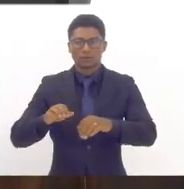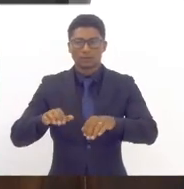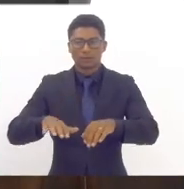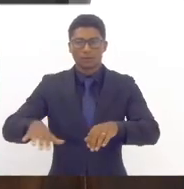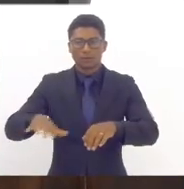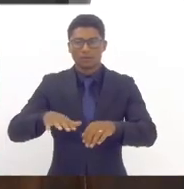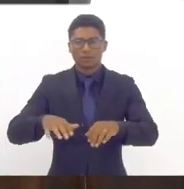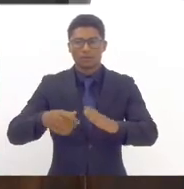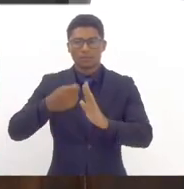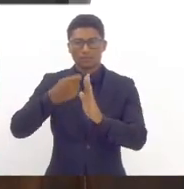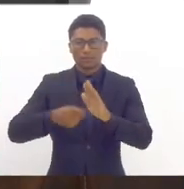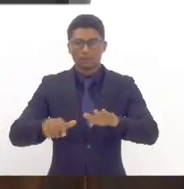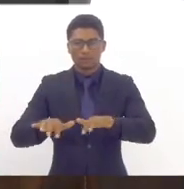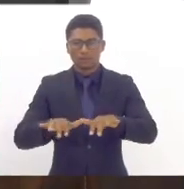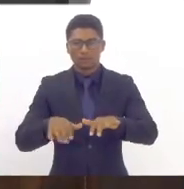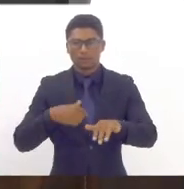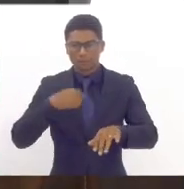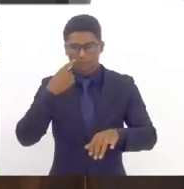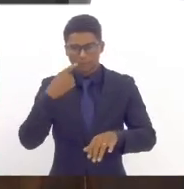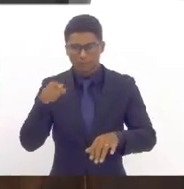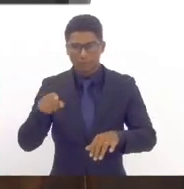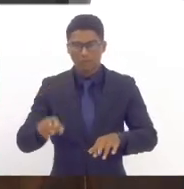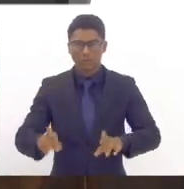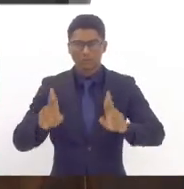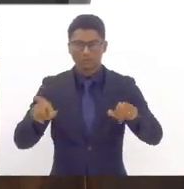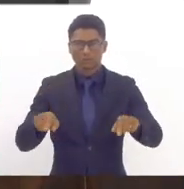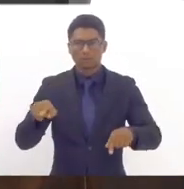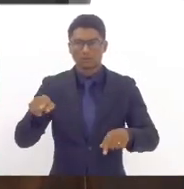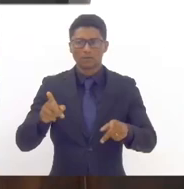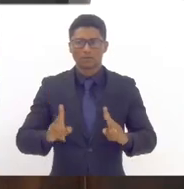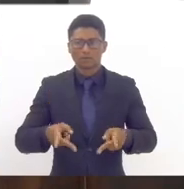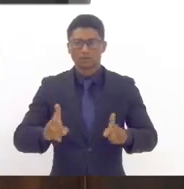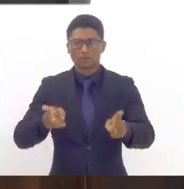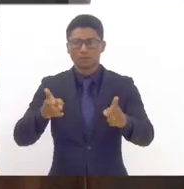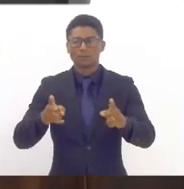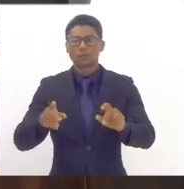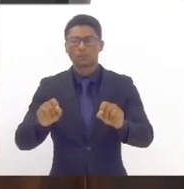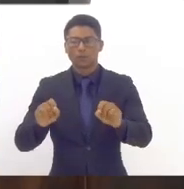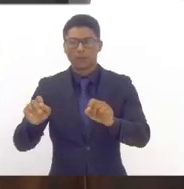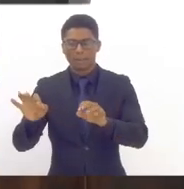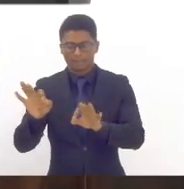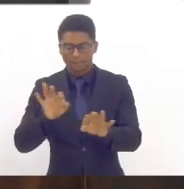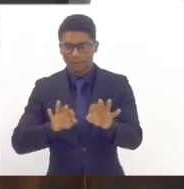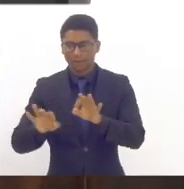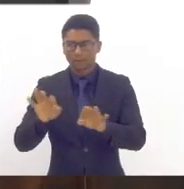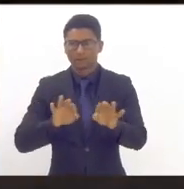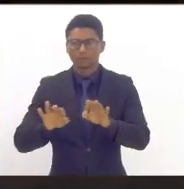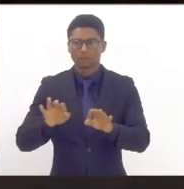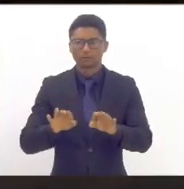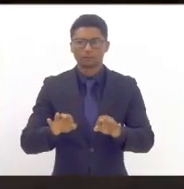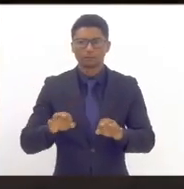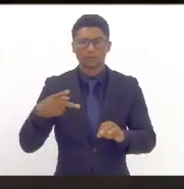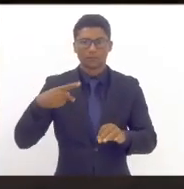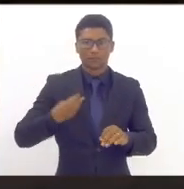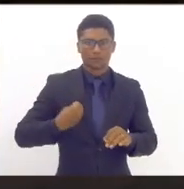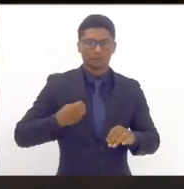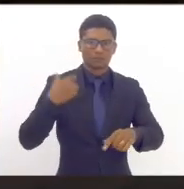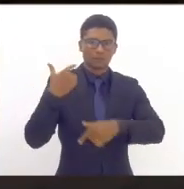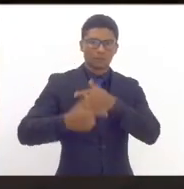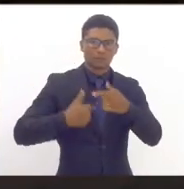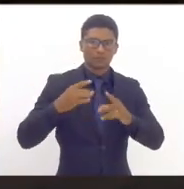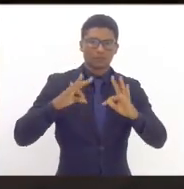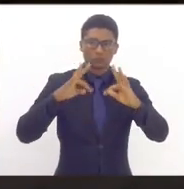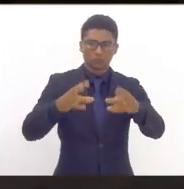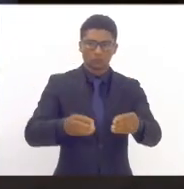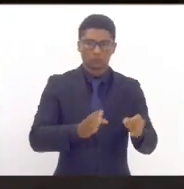diferente também do trabalho. O Pedro é determinado, se planeja, tem todos os passos da carreira calculados, os de